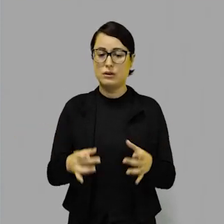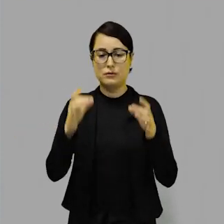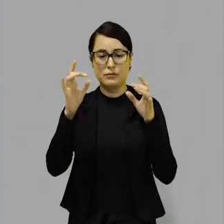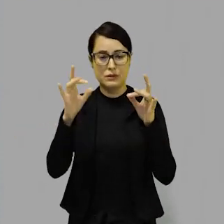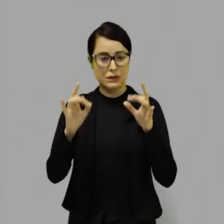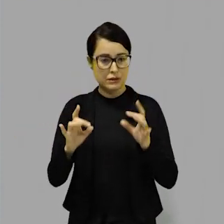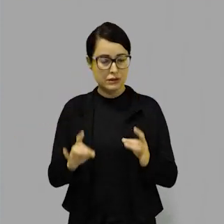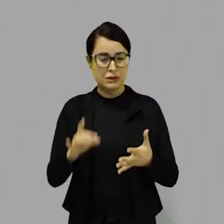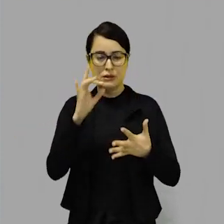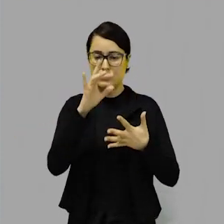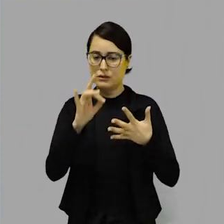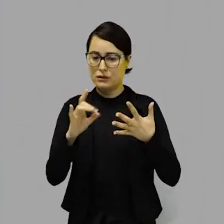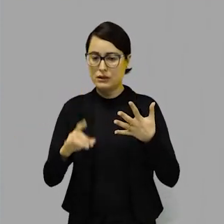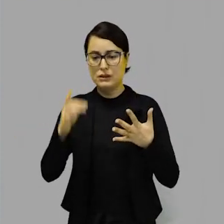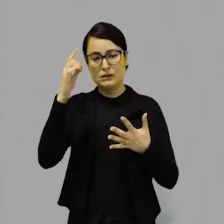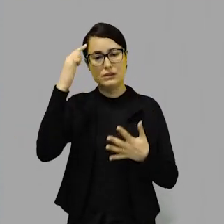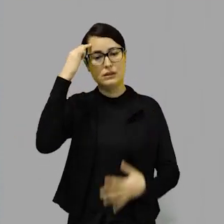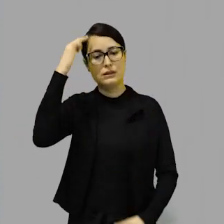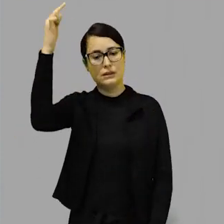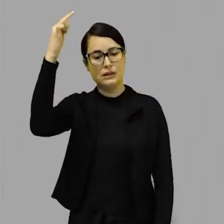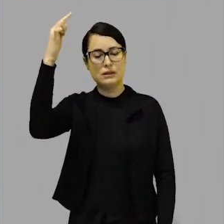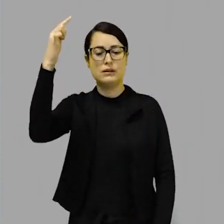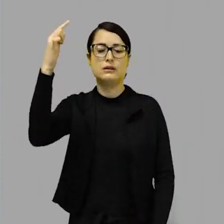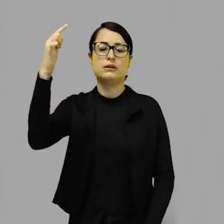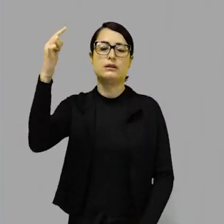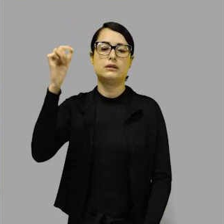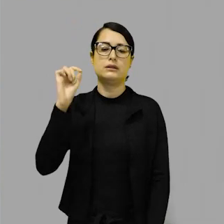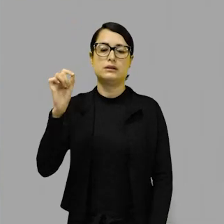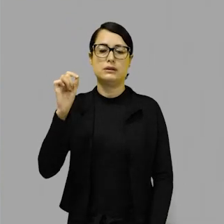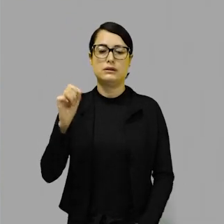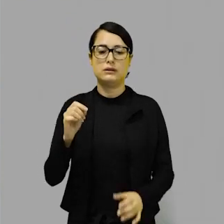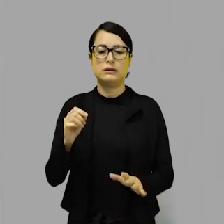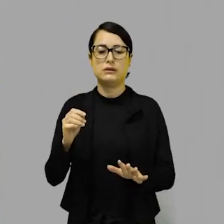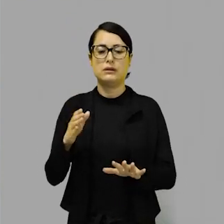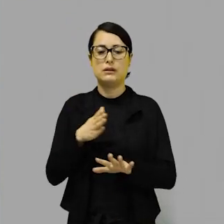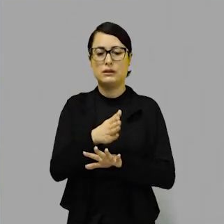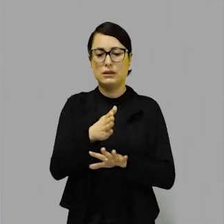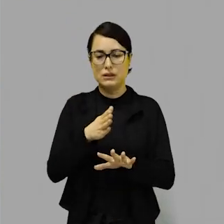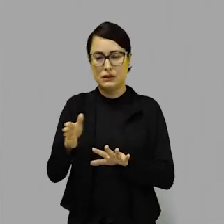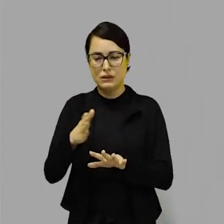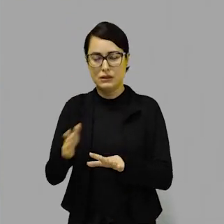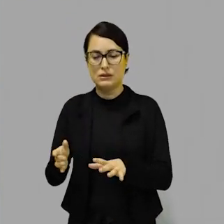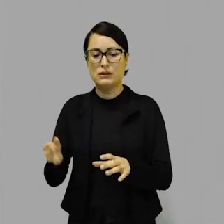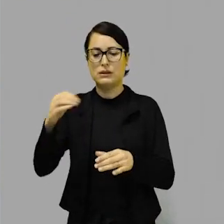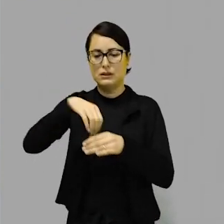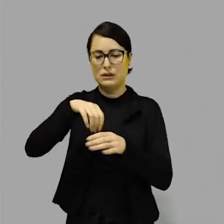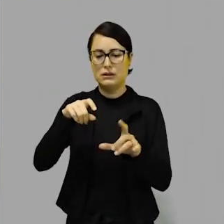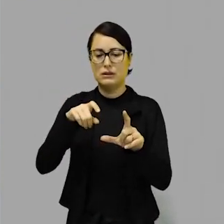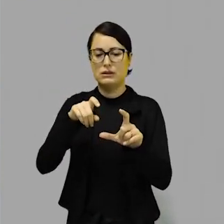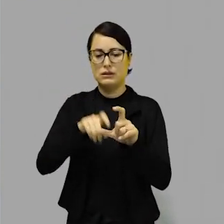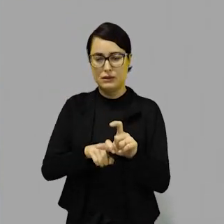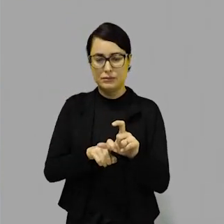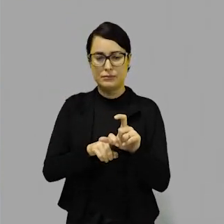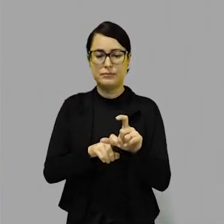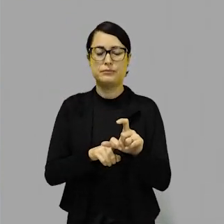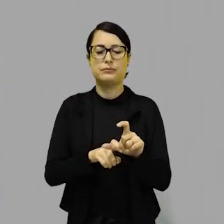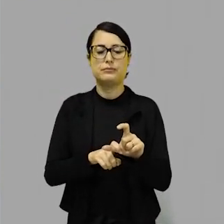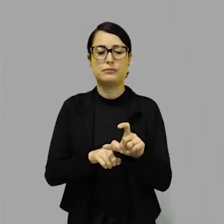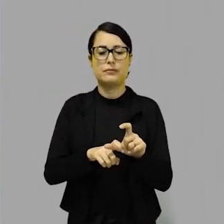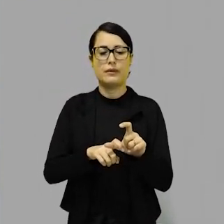pontual das ideias dele, que é exatamente as chamadas teias de interdependência. Beleza? Norbert